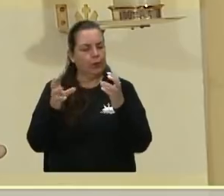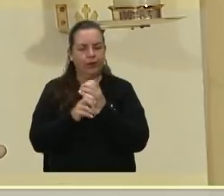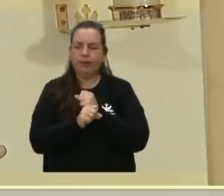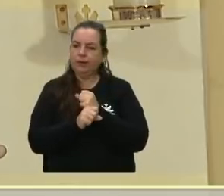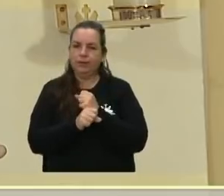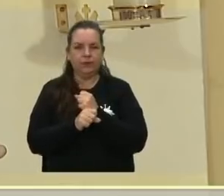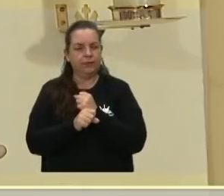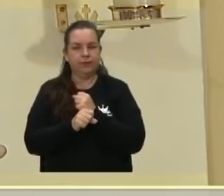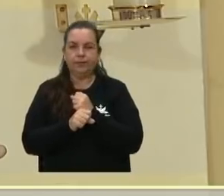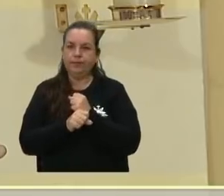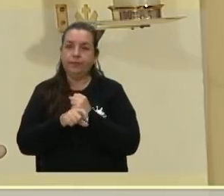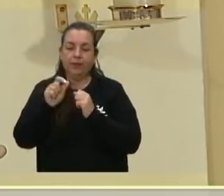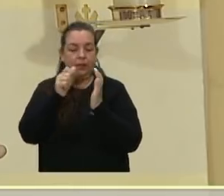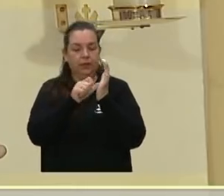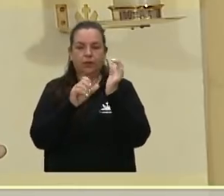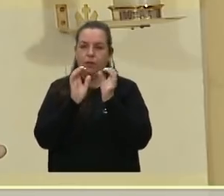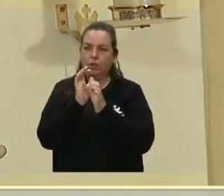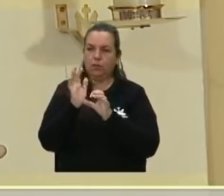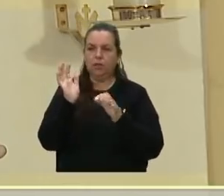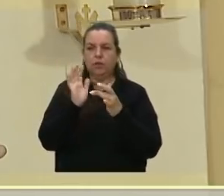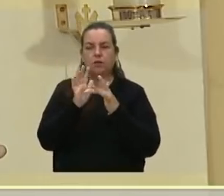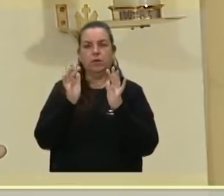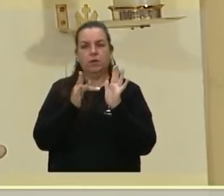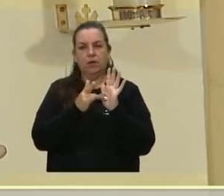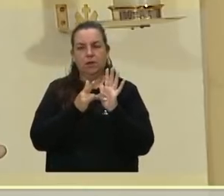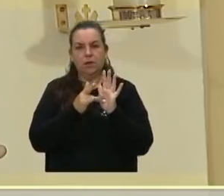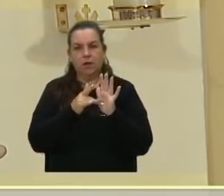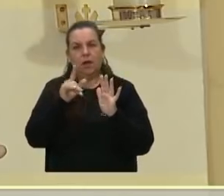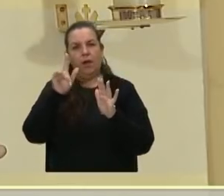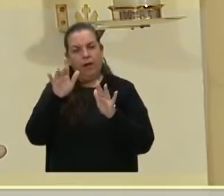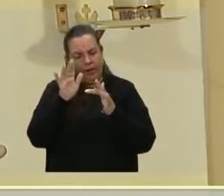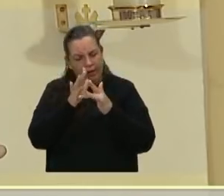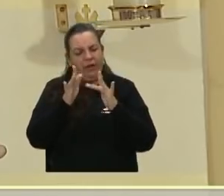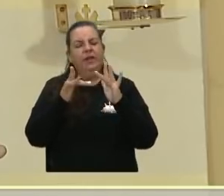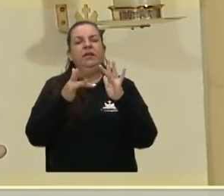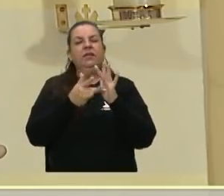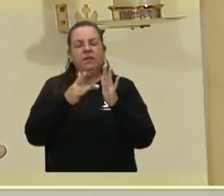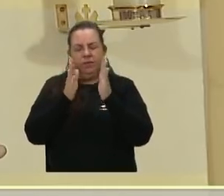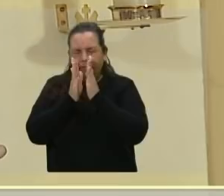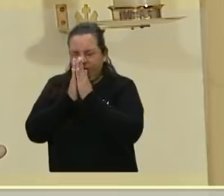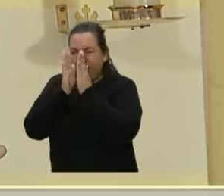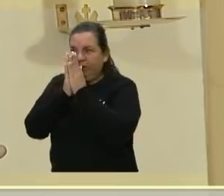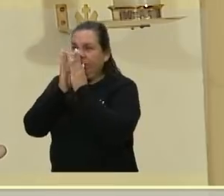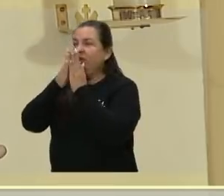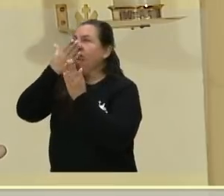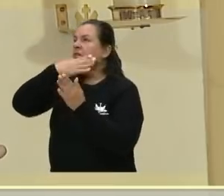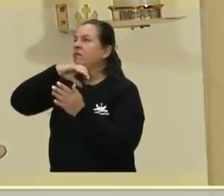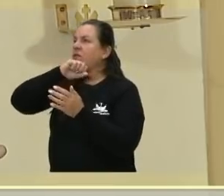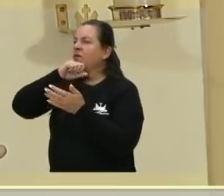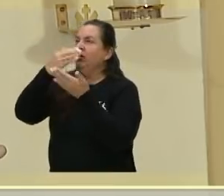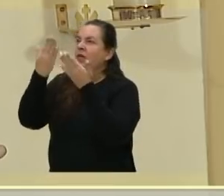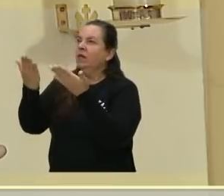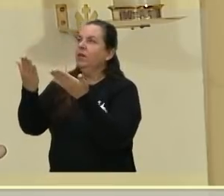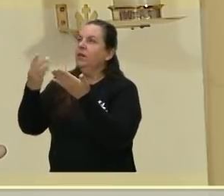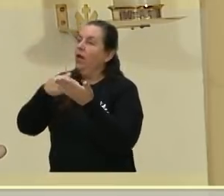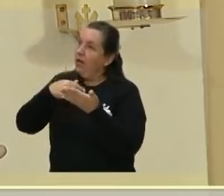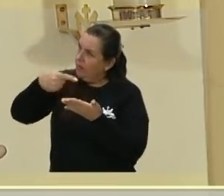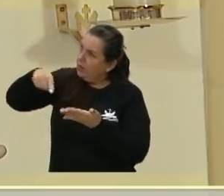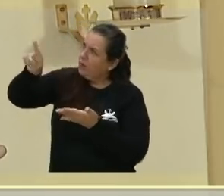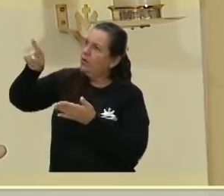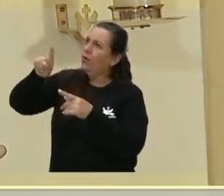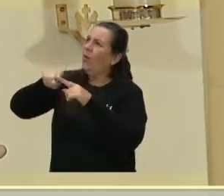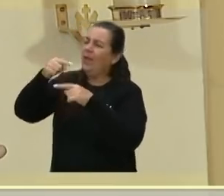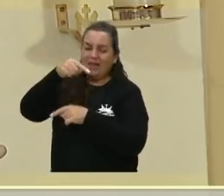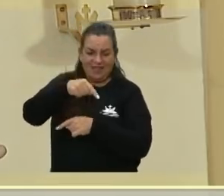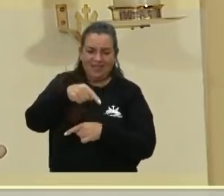essa chagas do cristo eu disse cristo que reza pai eu vou para ti